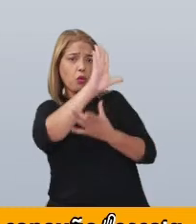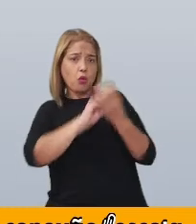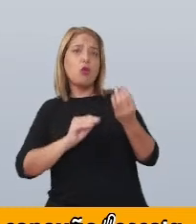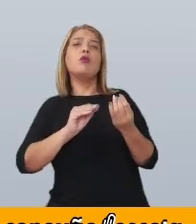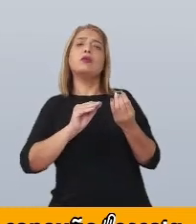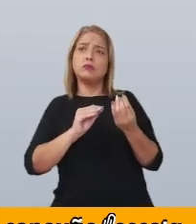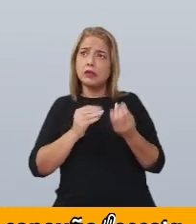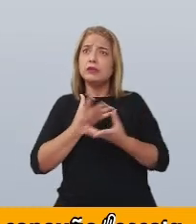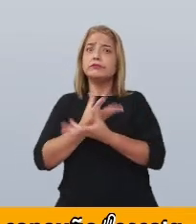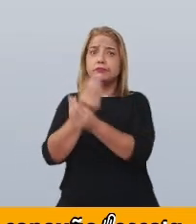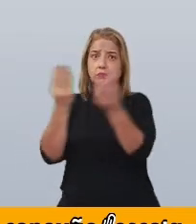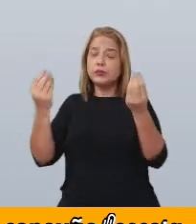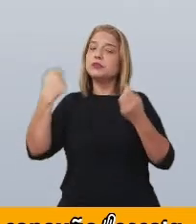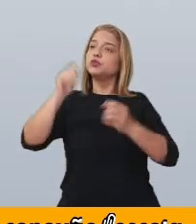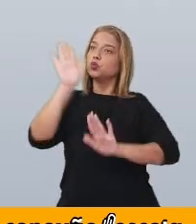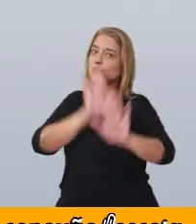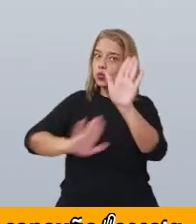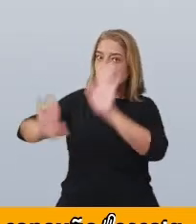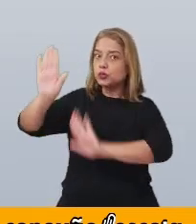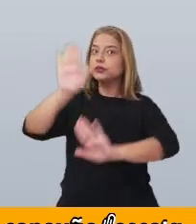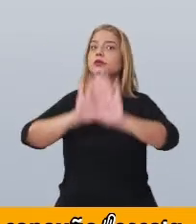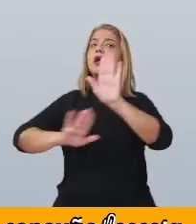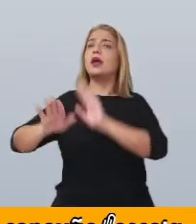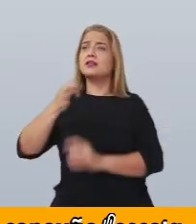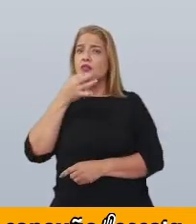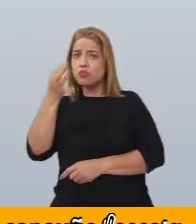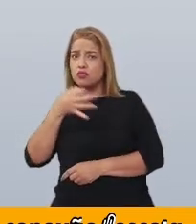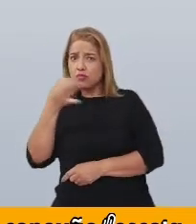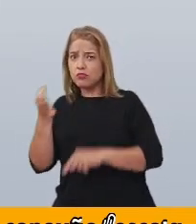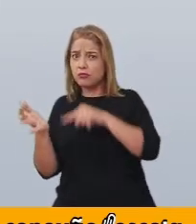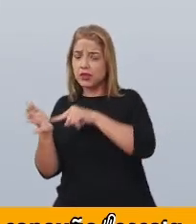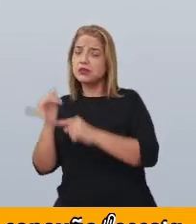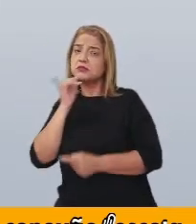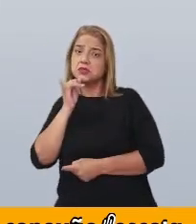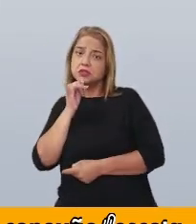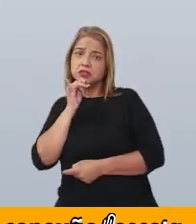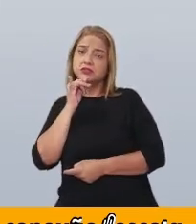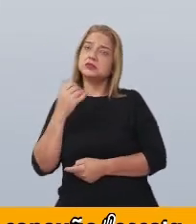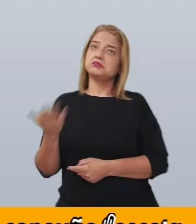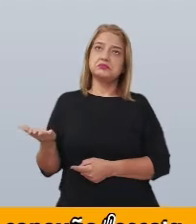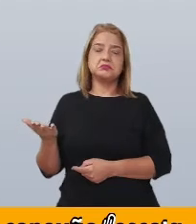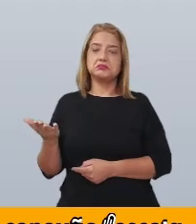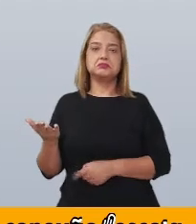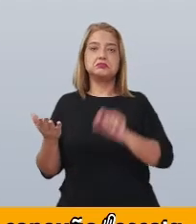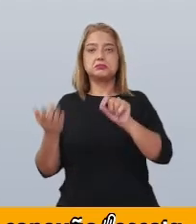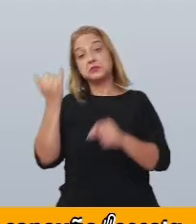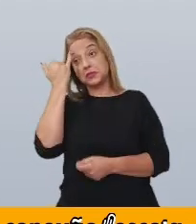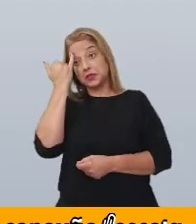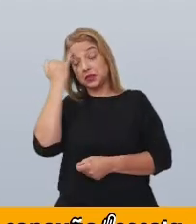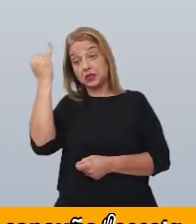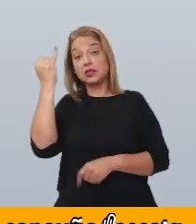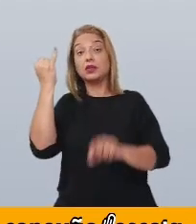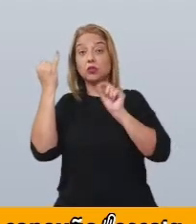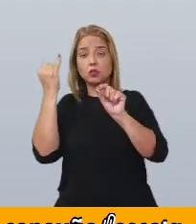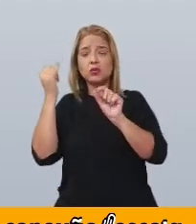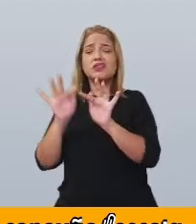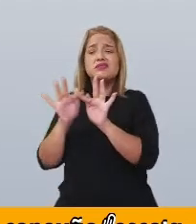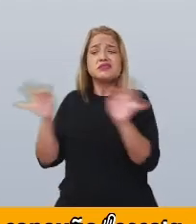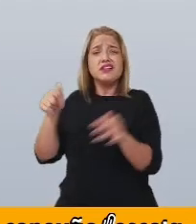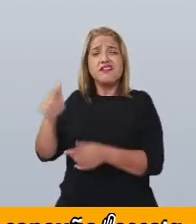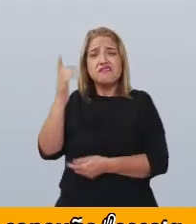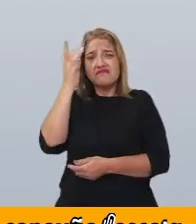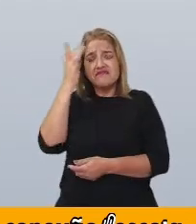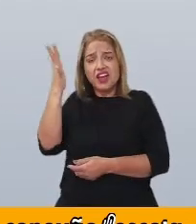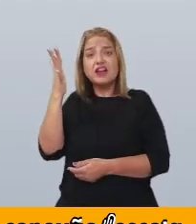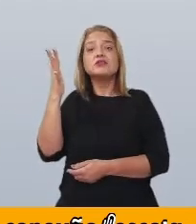com argumentos como esses. Então, quando você traz uma ideia muito